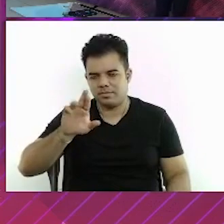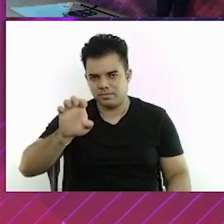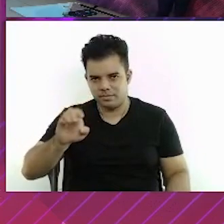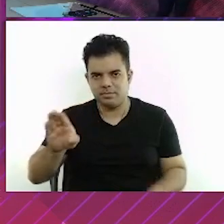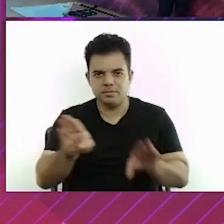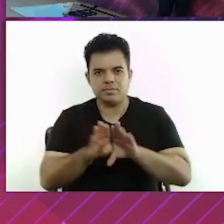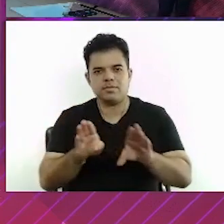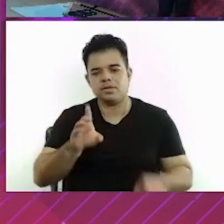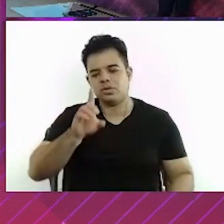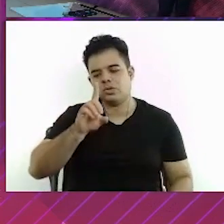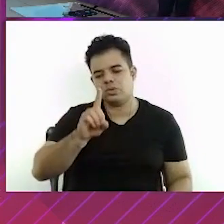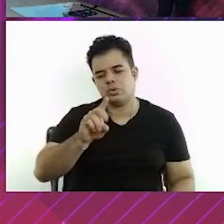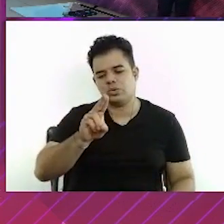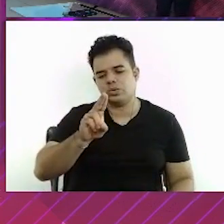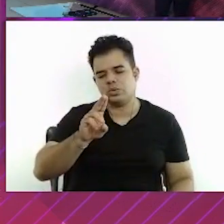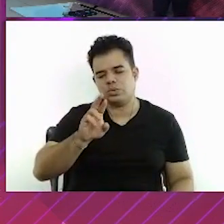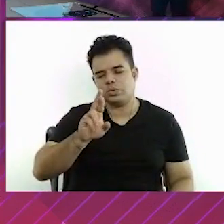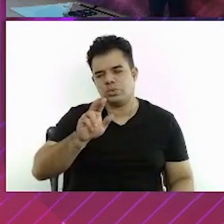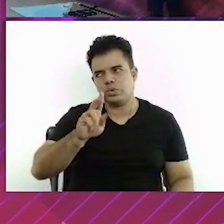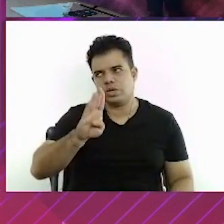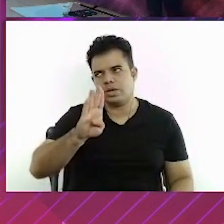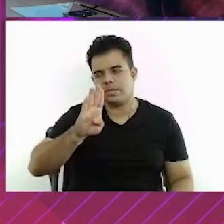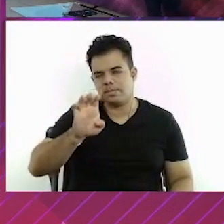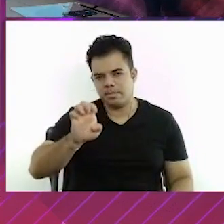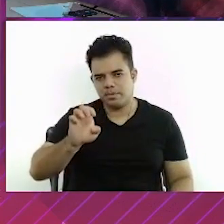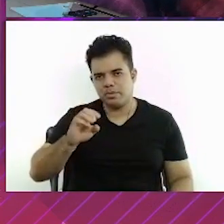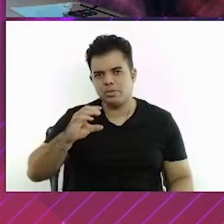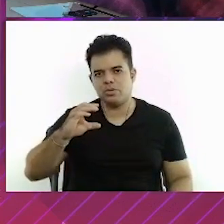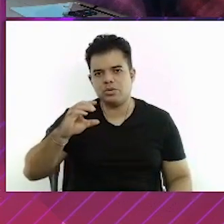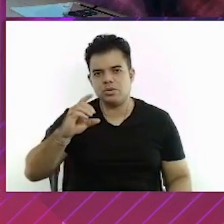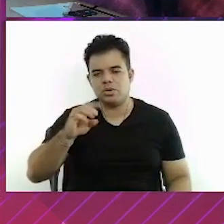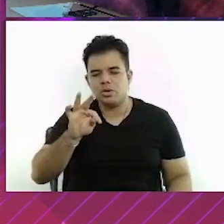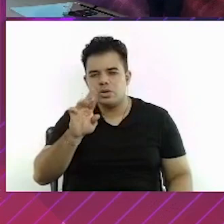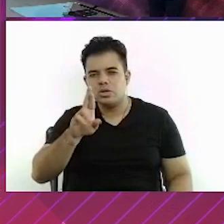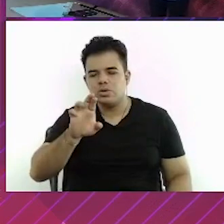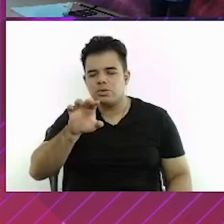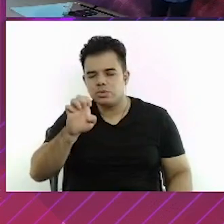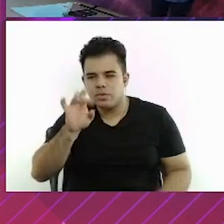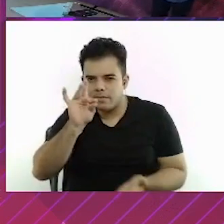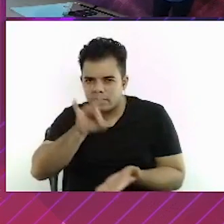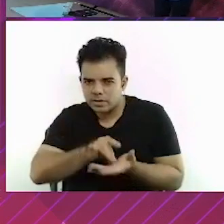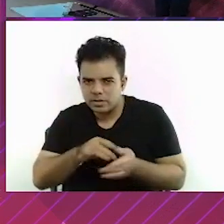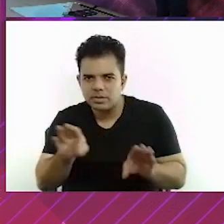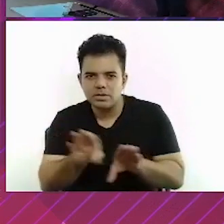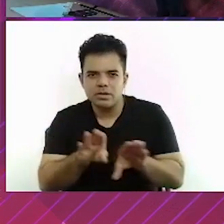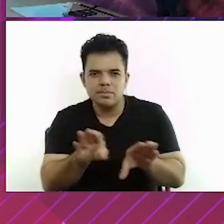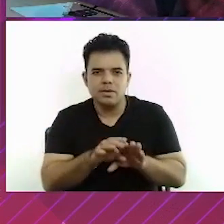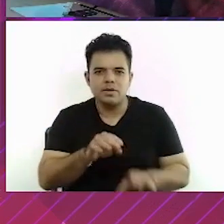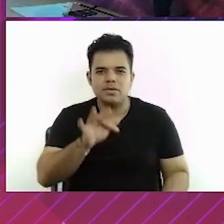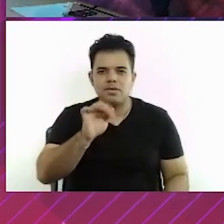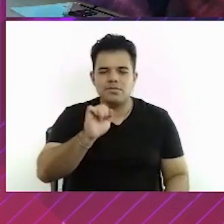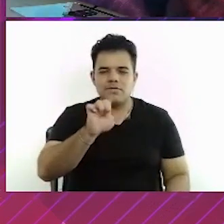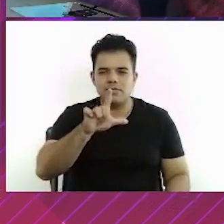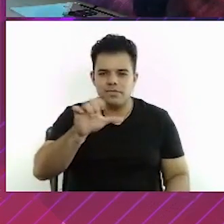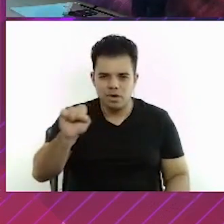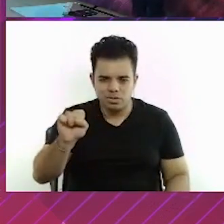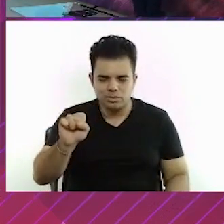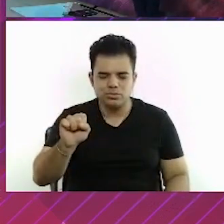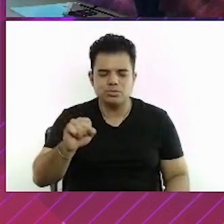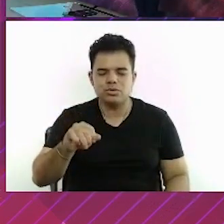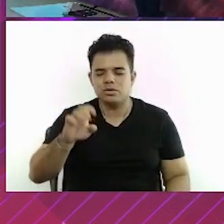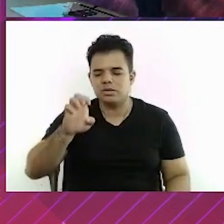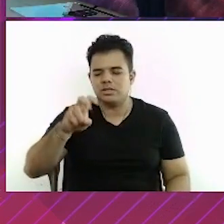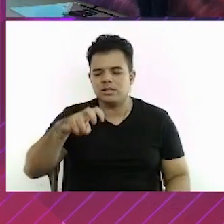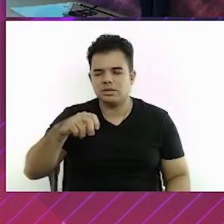e auto-delete false. Para a fila, durable true, auto-delete false, exclusive false. Na hora de publicar, você precisa passar